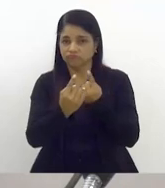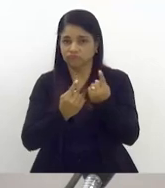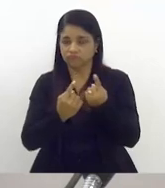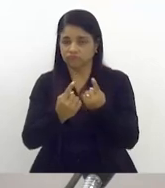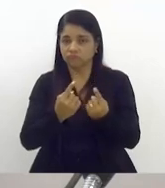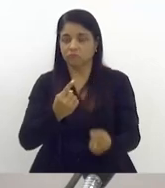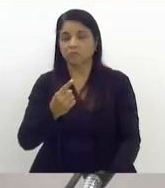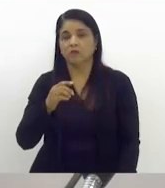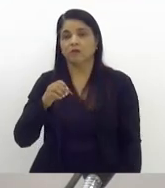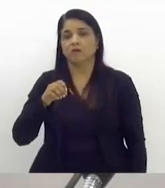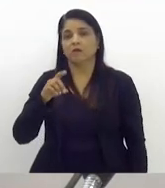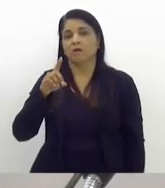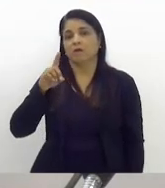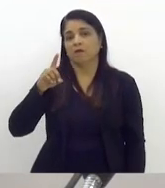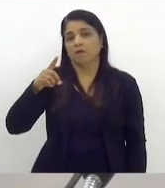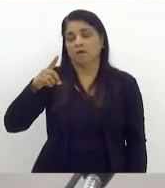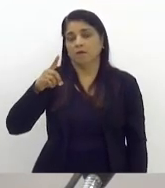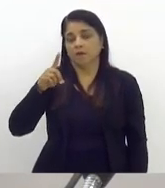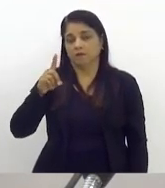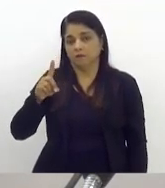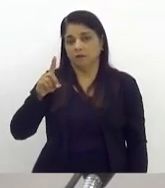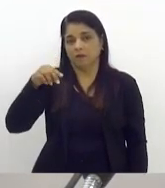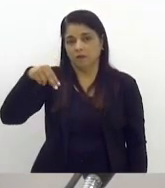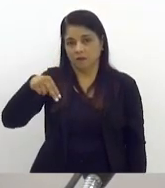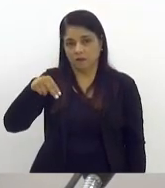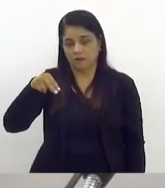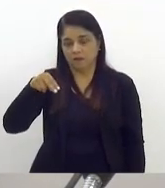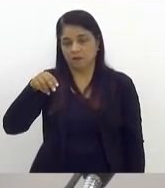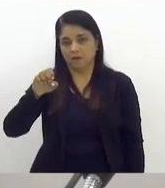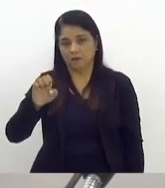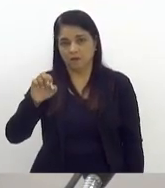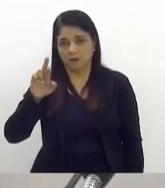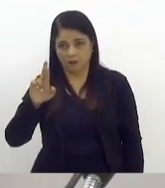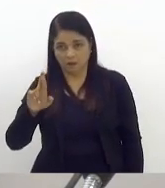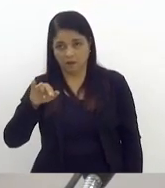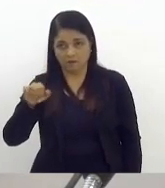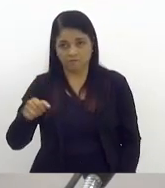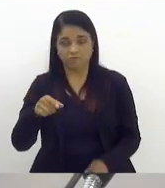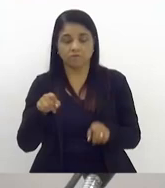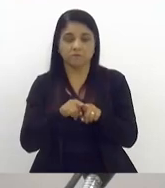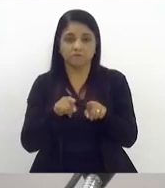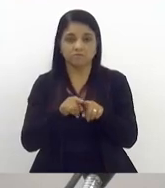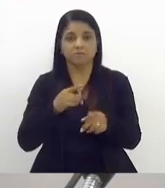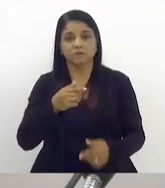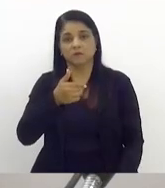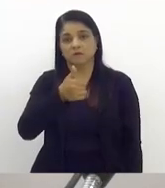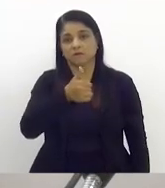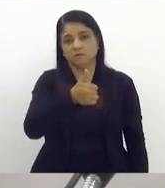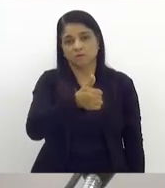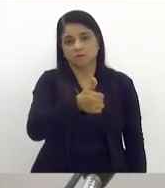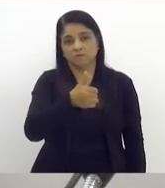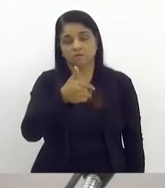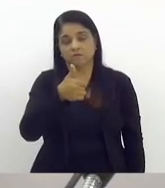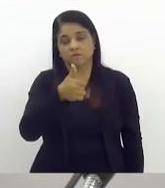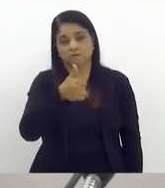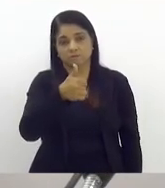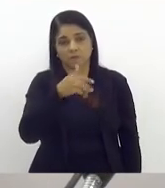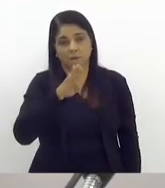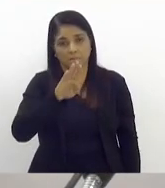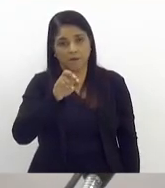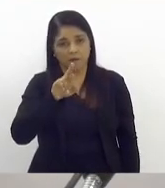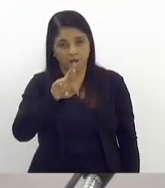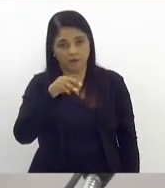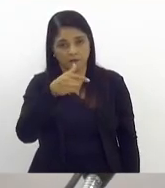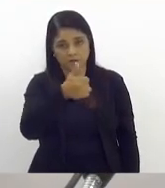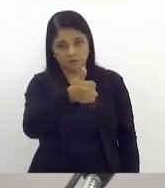DNR. Por vez que é localizado na saída do quilômetro 102 da BR-040. No ano de 2014, o então deputado